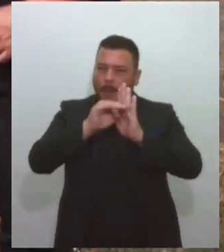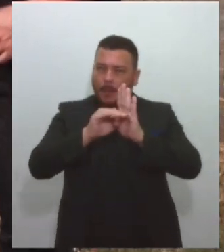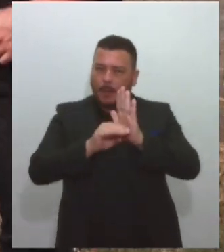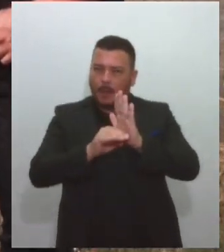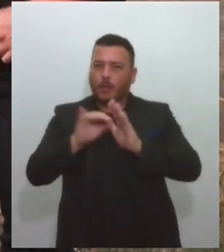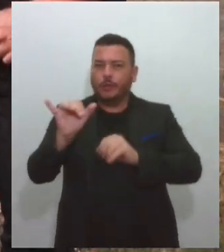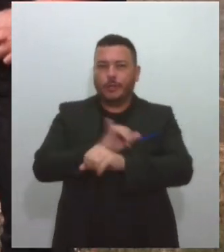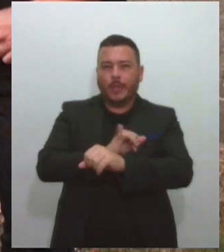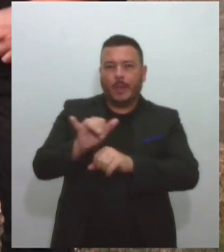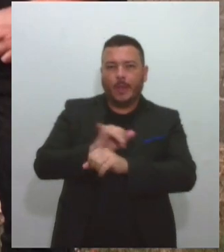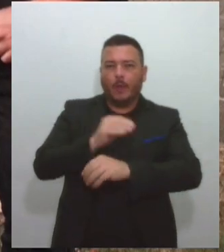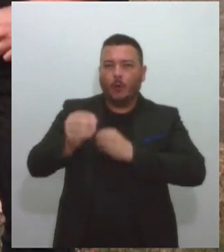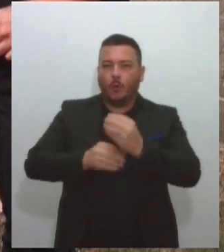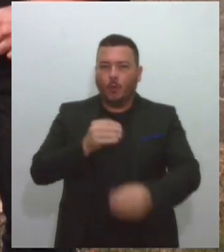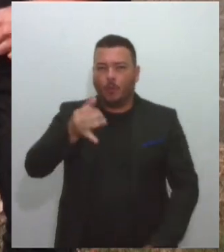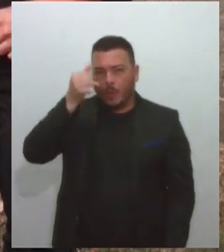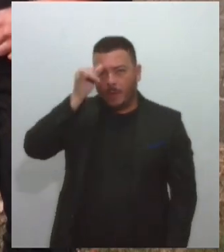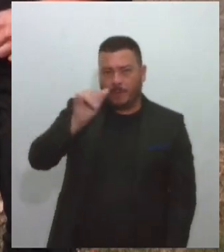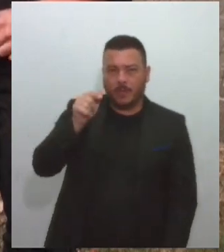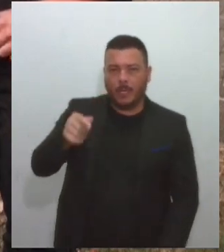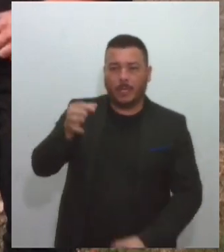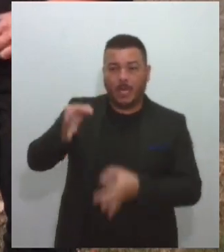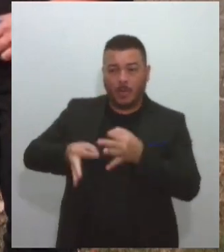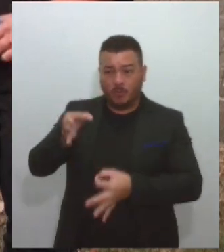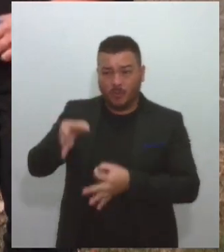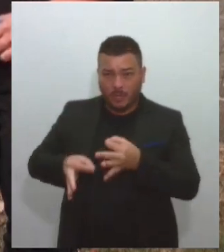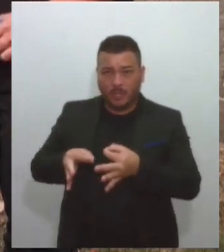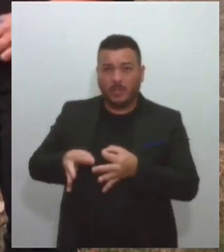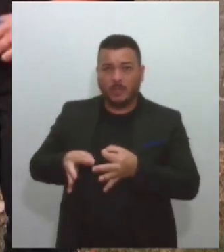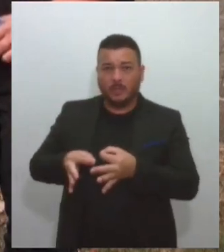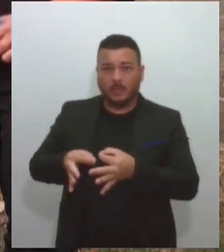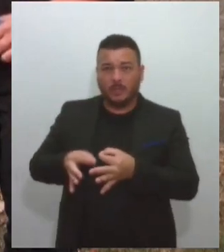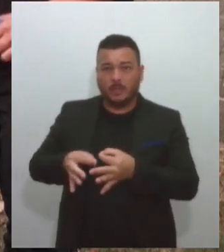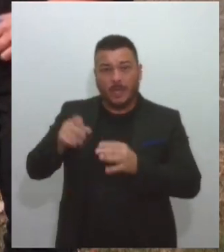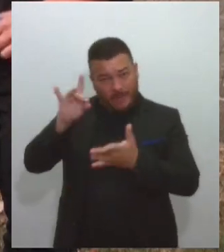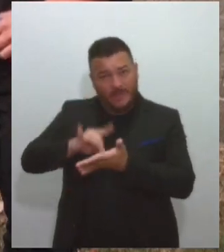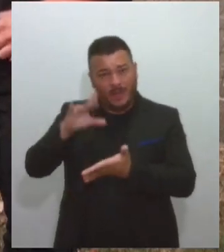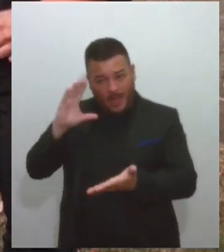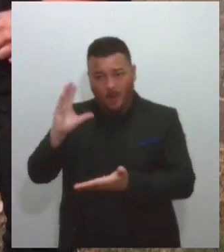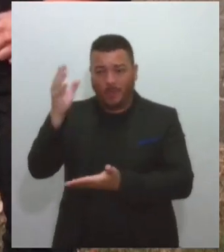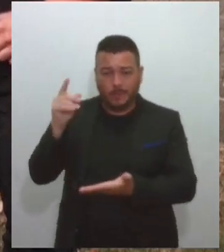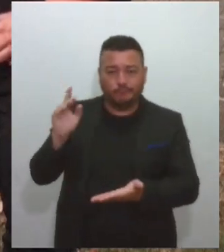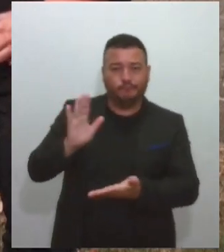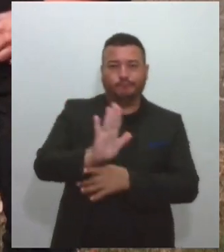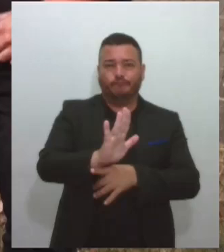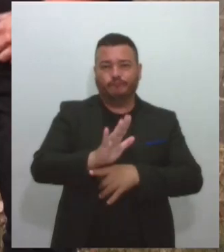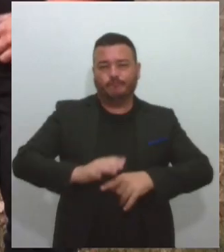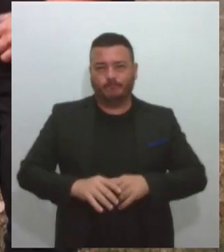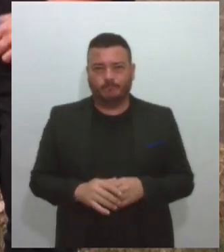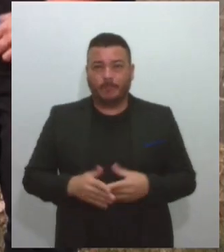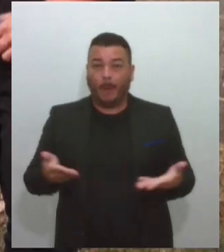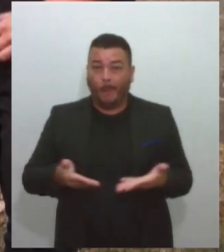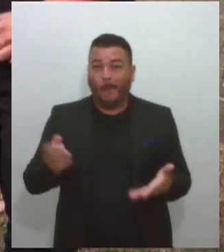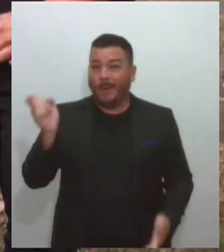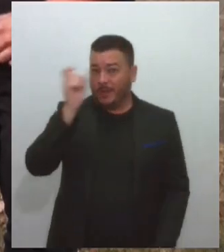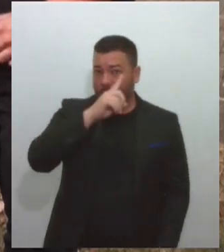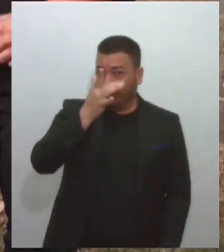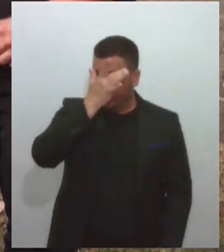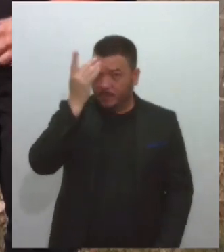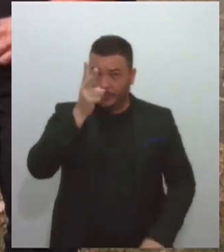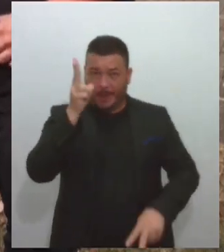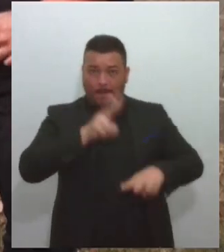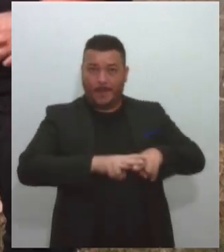fazer para que a justiça seja efetivada. A gente sabe que é muito difícil hoje uma pessoa ser presa